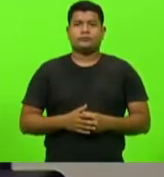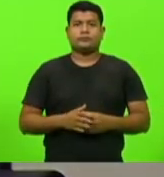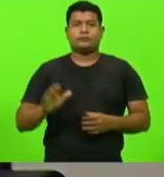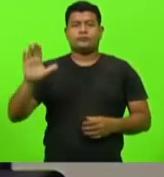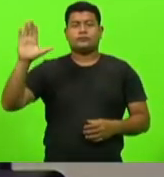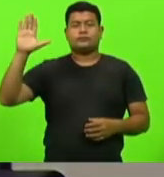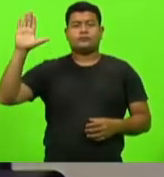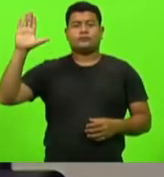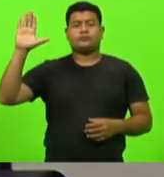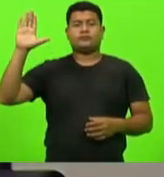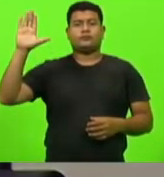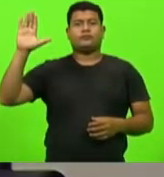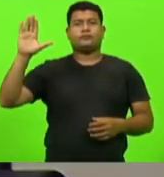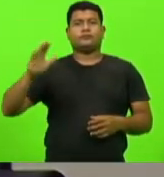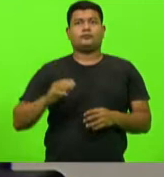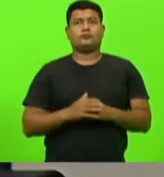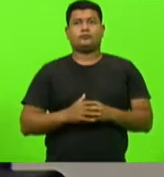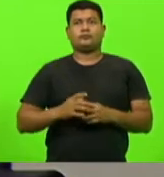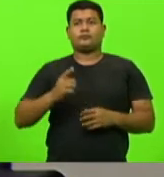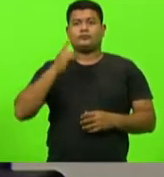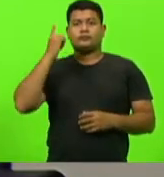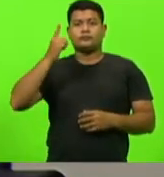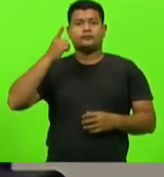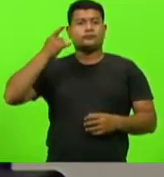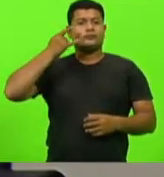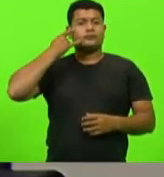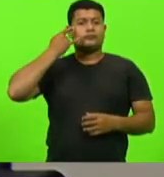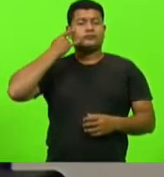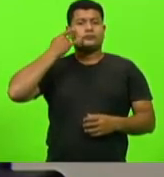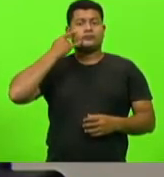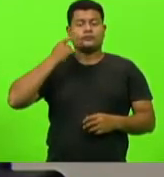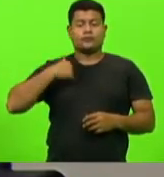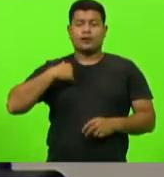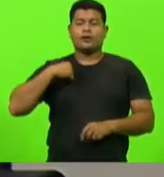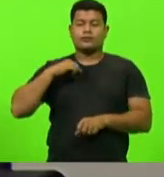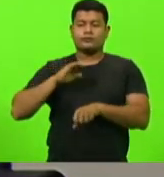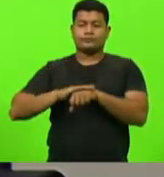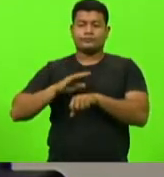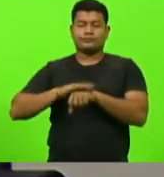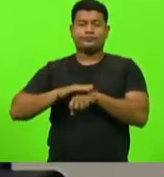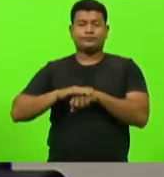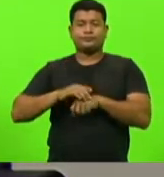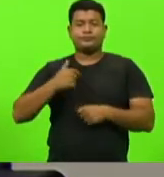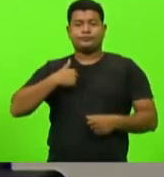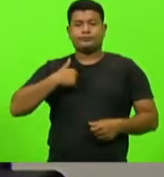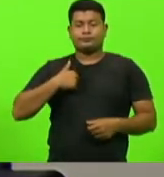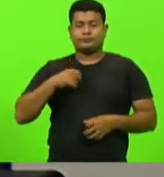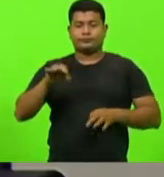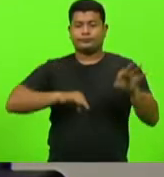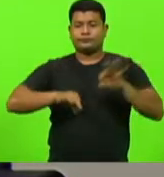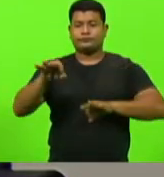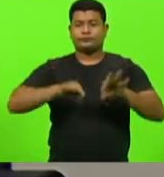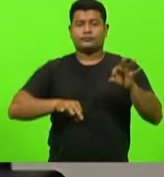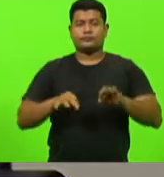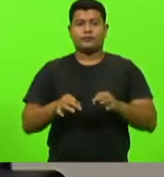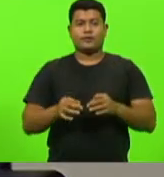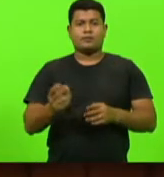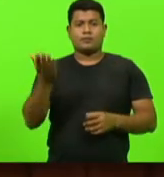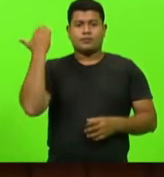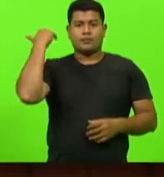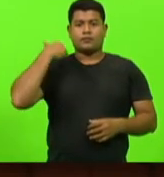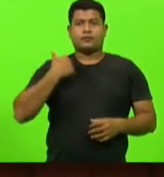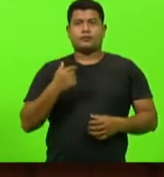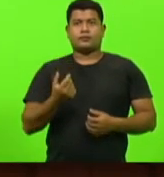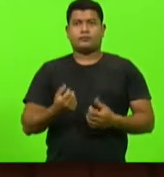A palavra, deputado Mauro de Nadal. Esse projeto é um projeto de minha autoria. A época, quando a gente elaborou esse projeto,